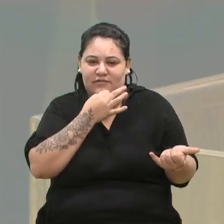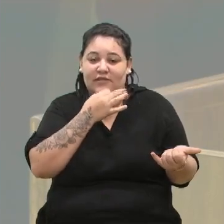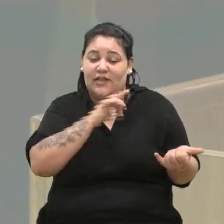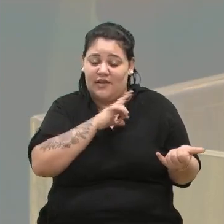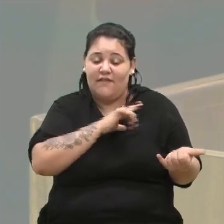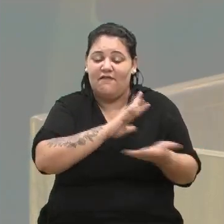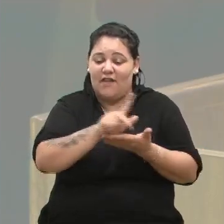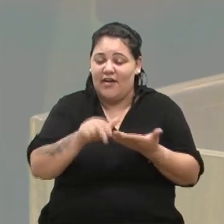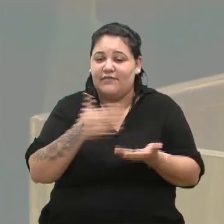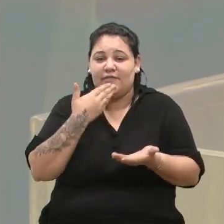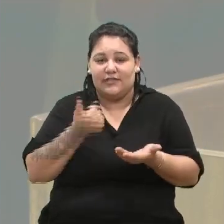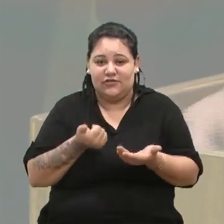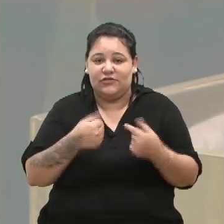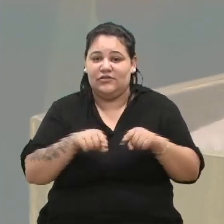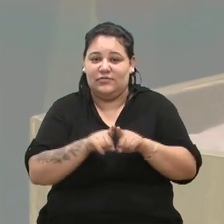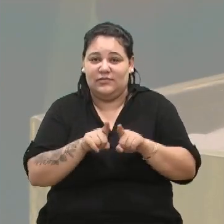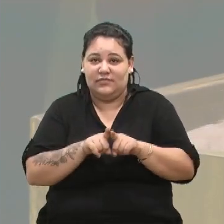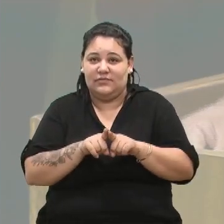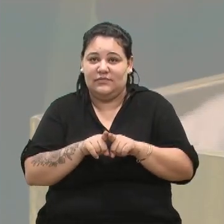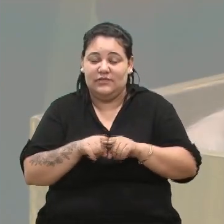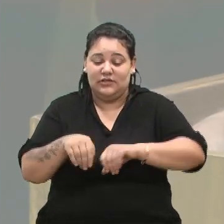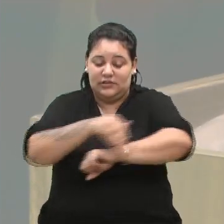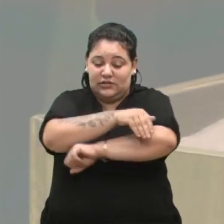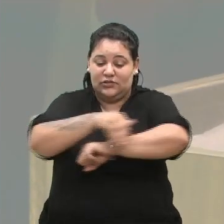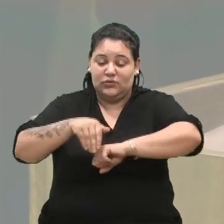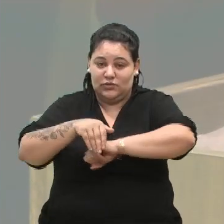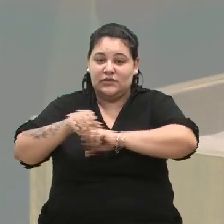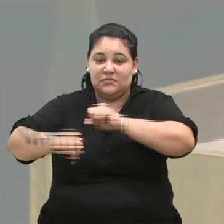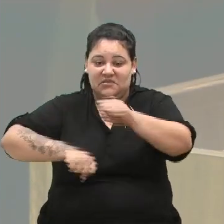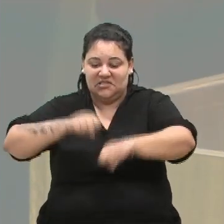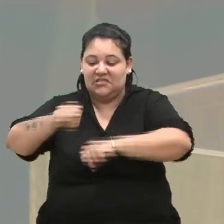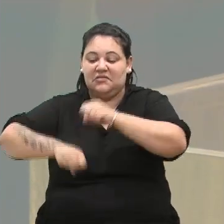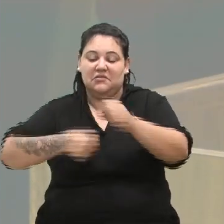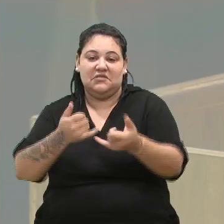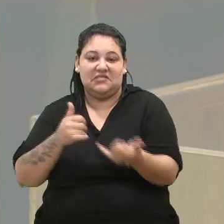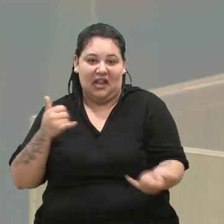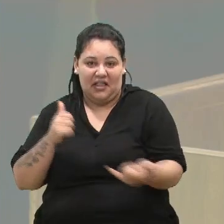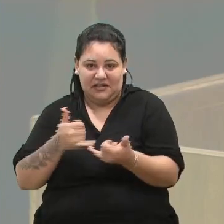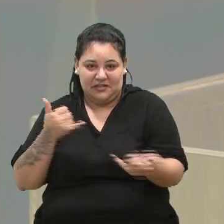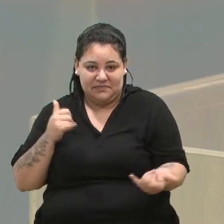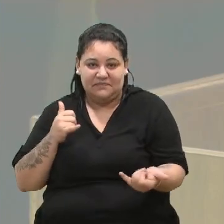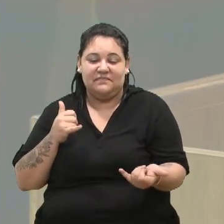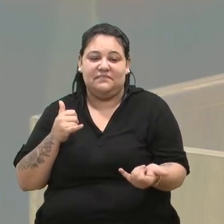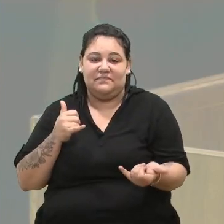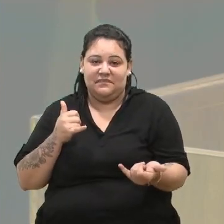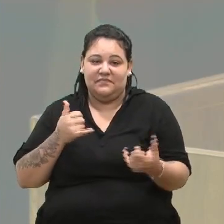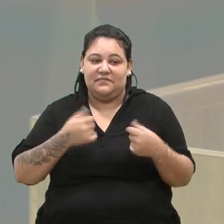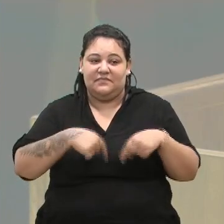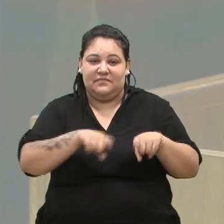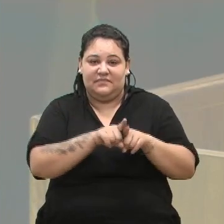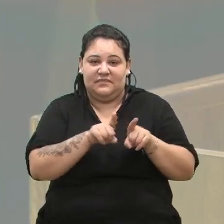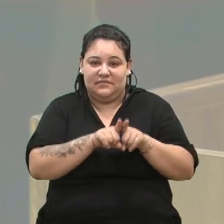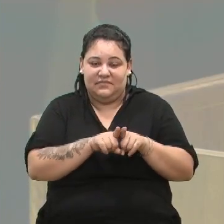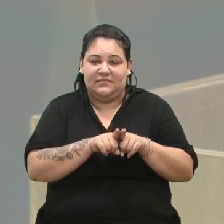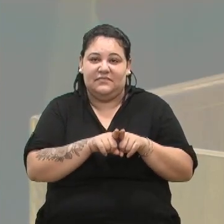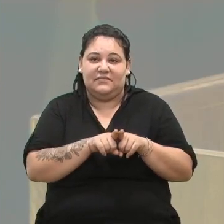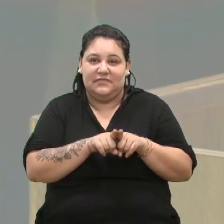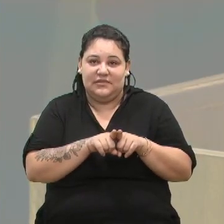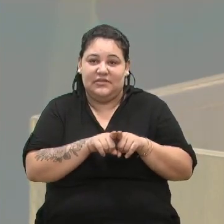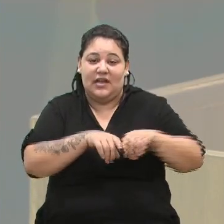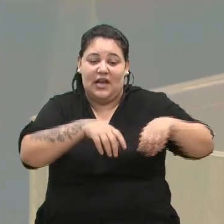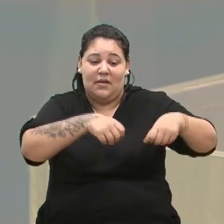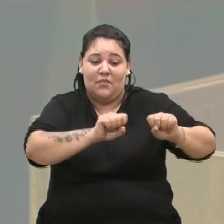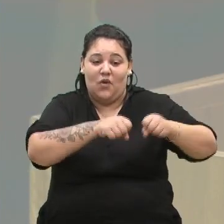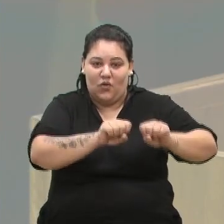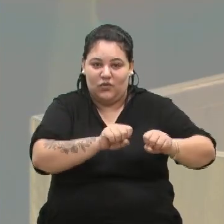Sul ir às ruas com as bicicletas elétricas e também as motos elétricas, quanto vai